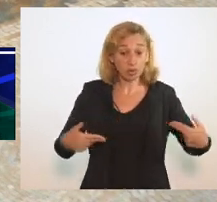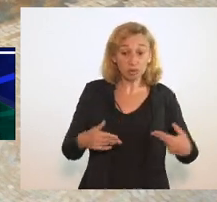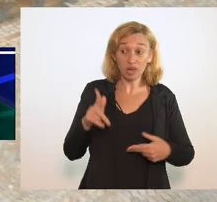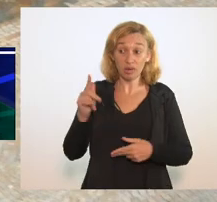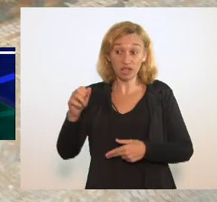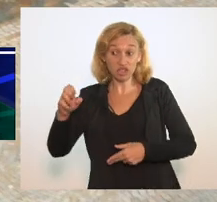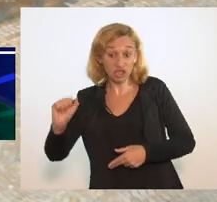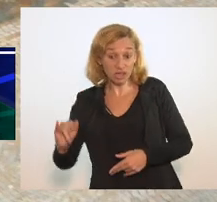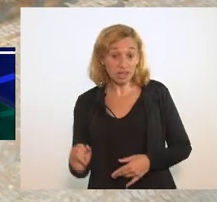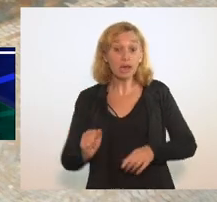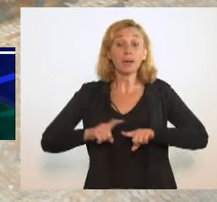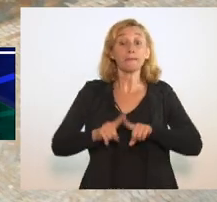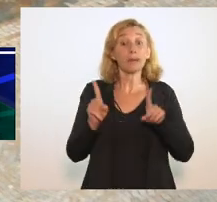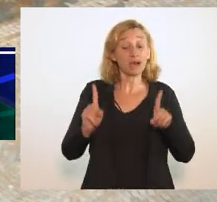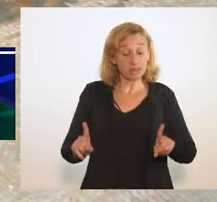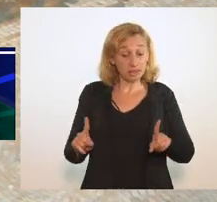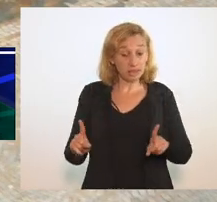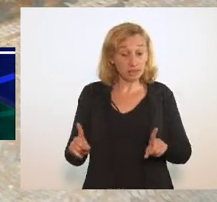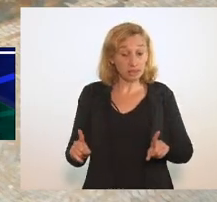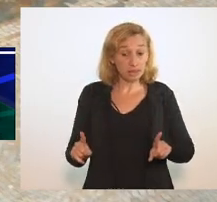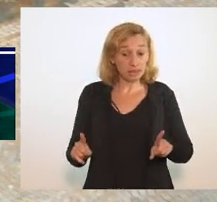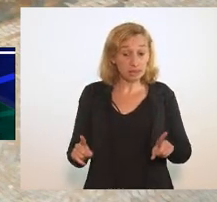sentido. Mas